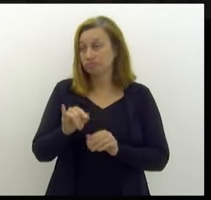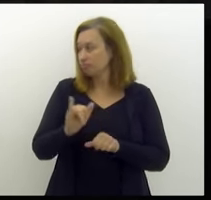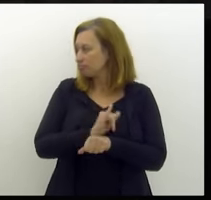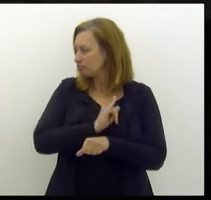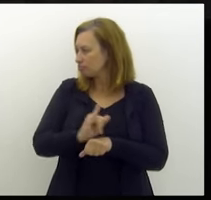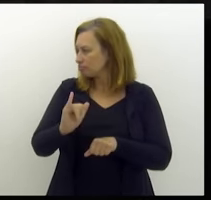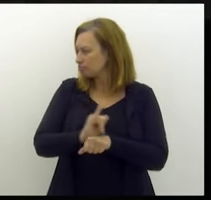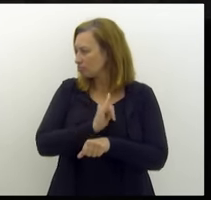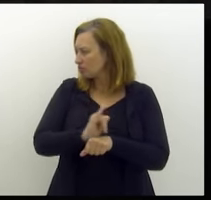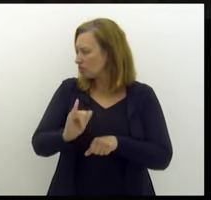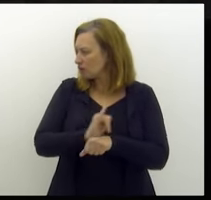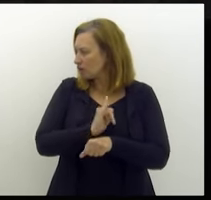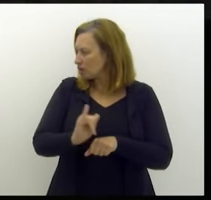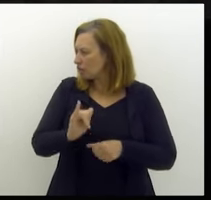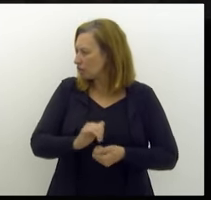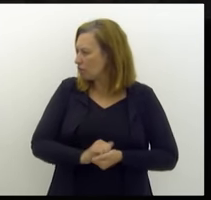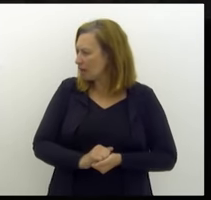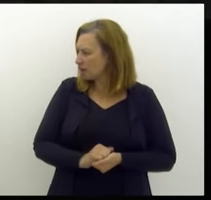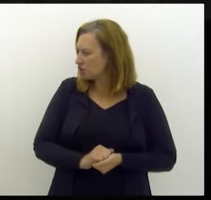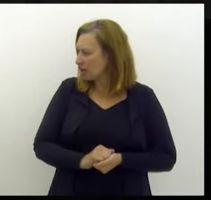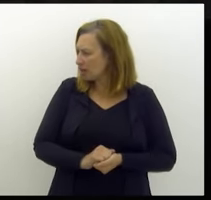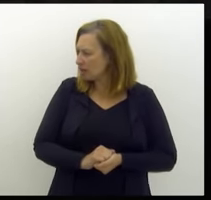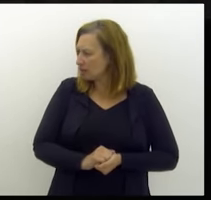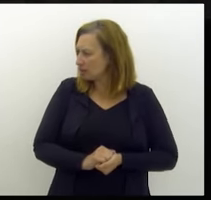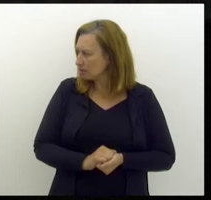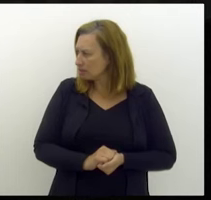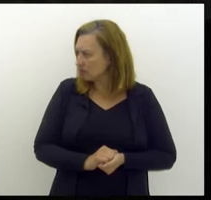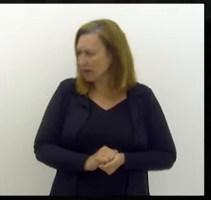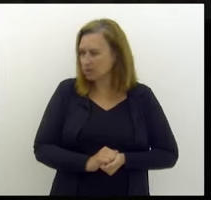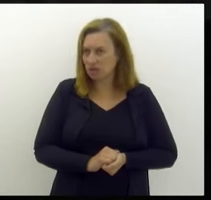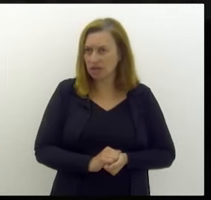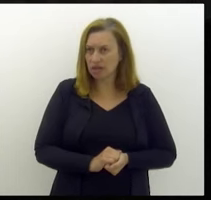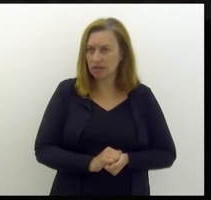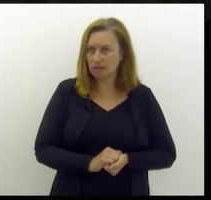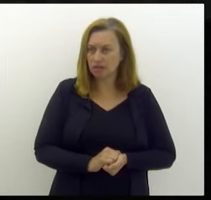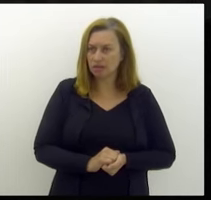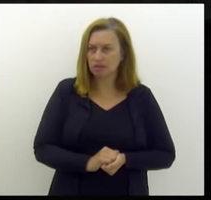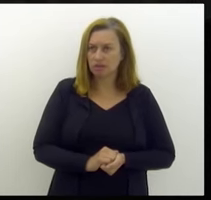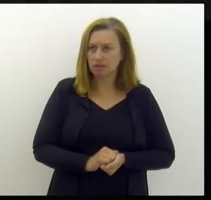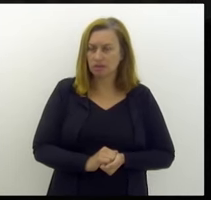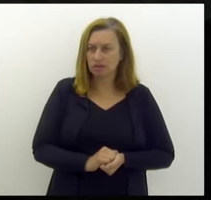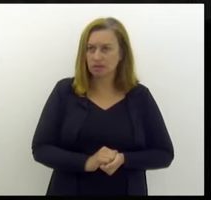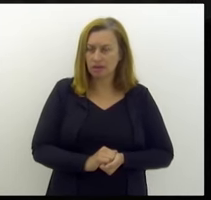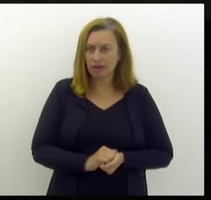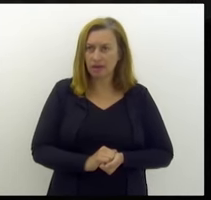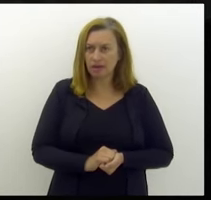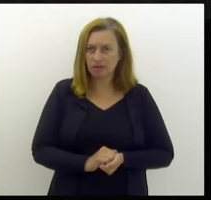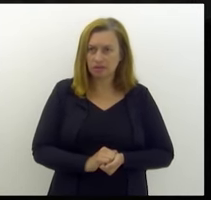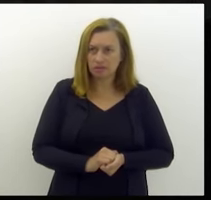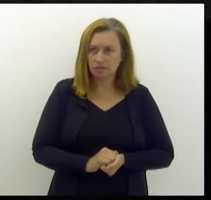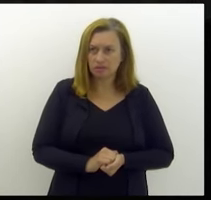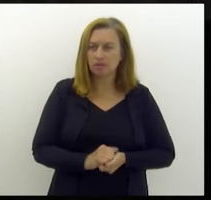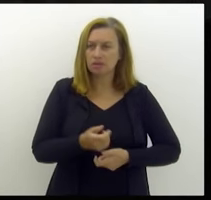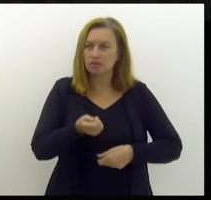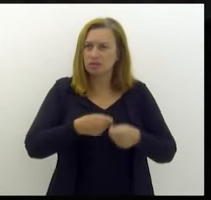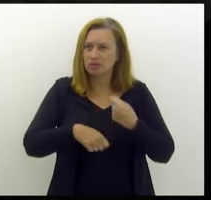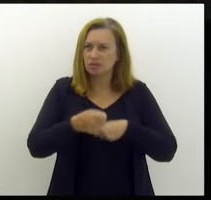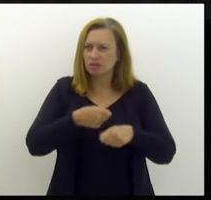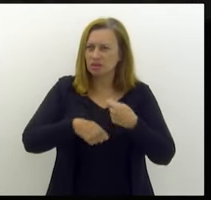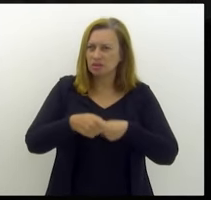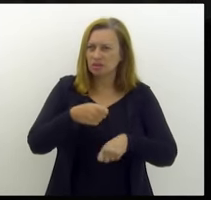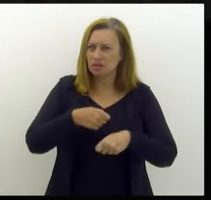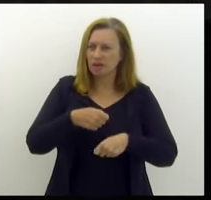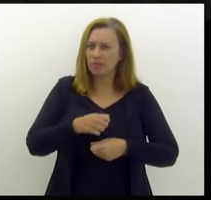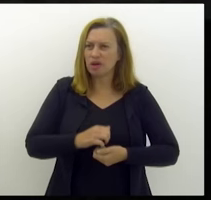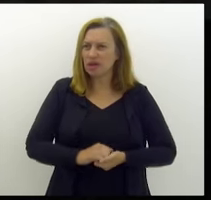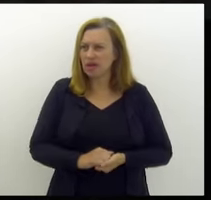para aumento da arrecadação do nosso Estado tendo em vista a enorme quantidade de comercialização dessas bebidas